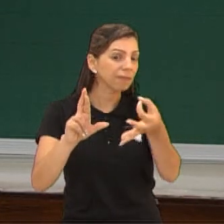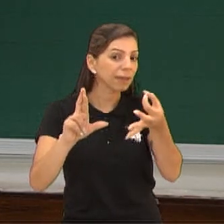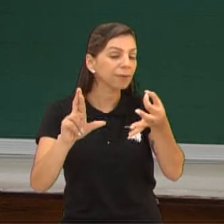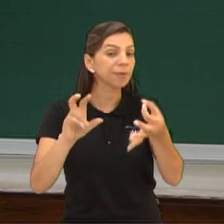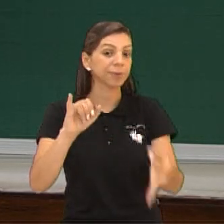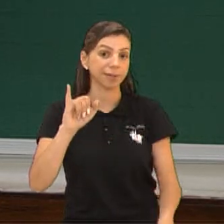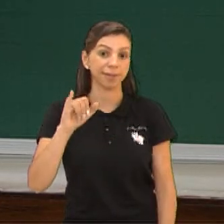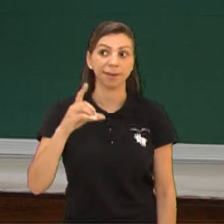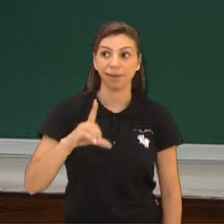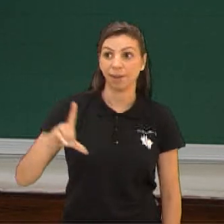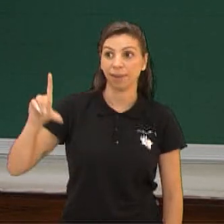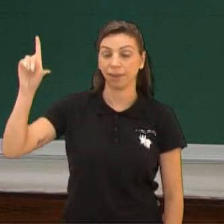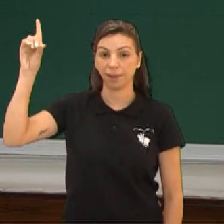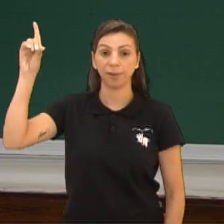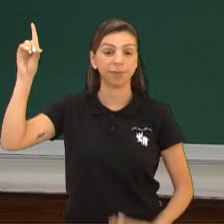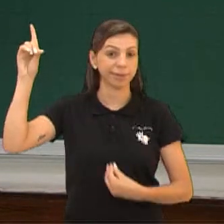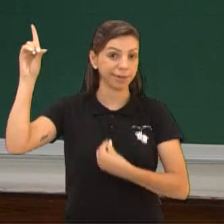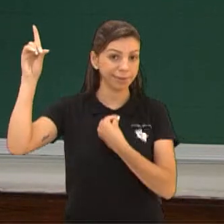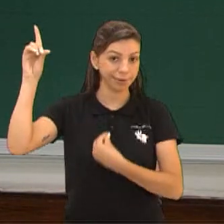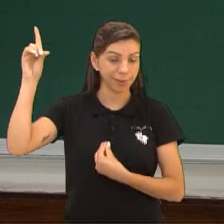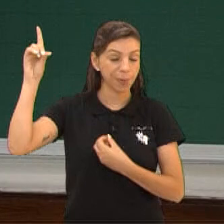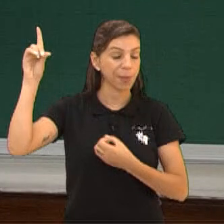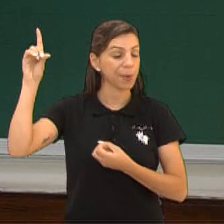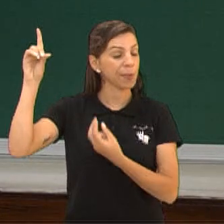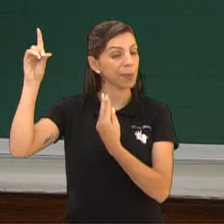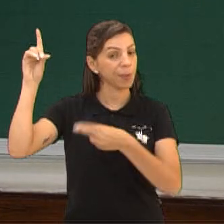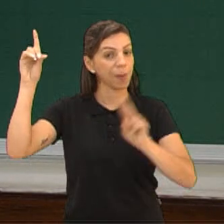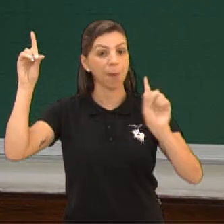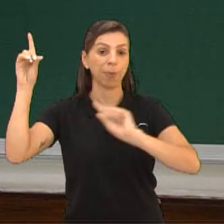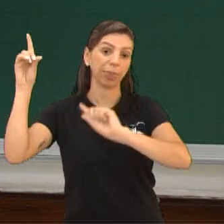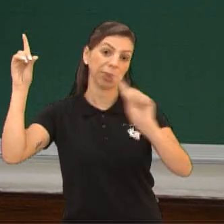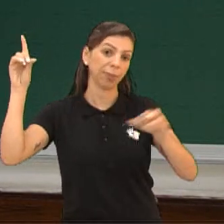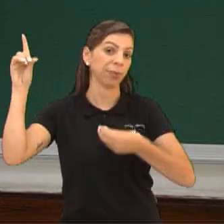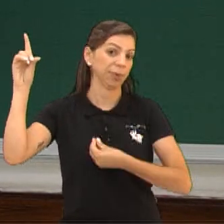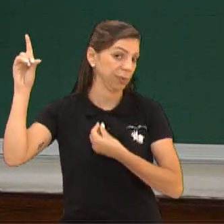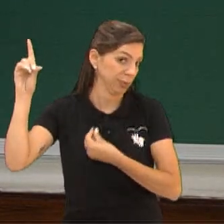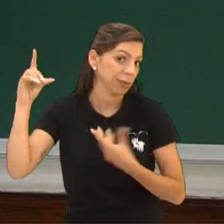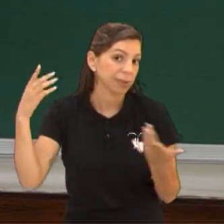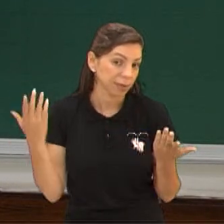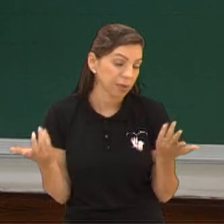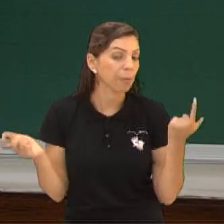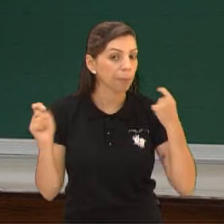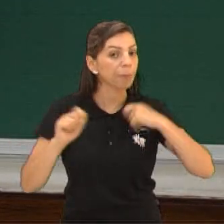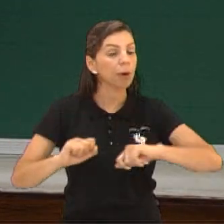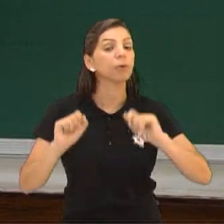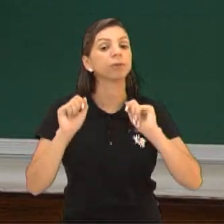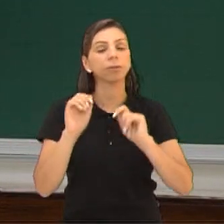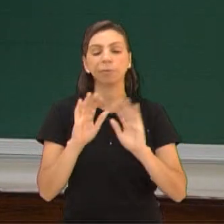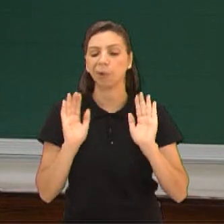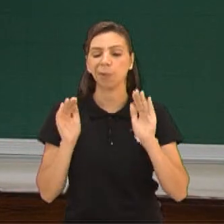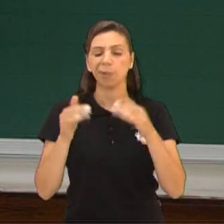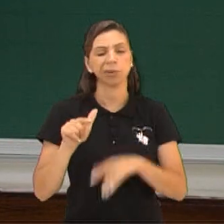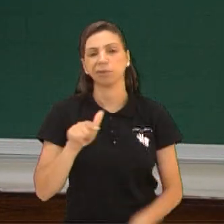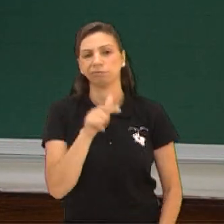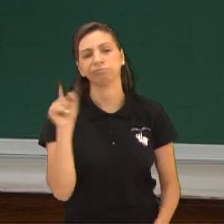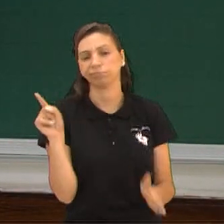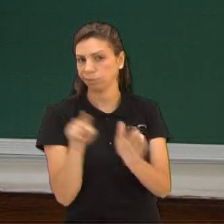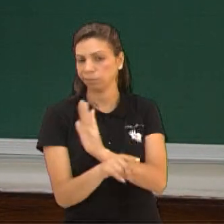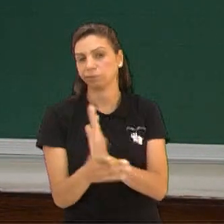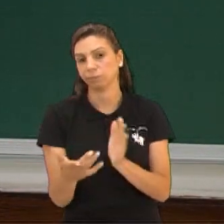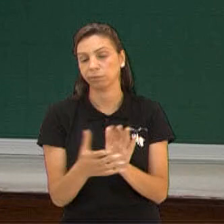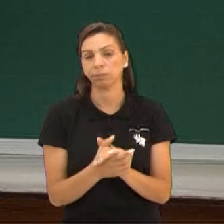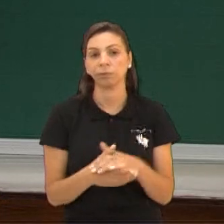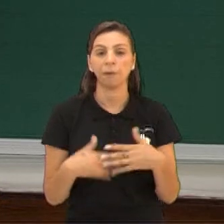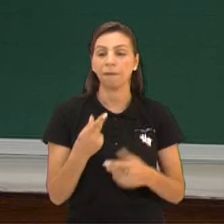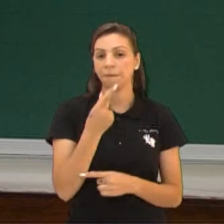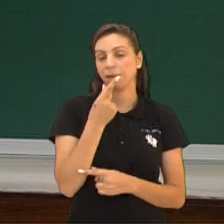de Deus. Nós seríamos limitados demais para dizer se ele existe ou não existe. Então, nós podemos nos dedicar a outras questões. Então, não cabe